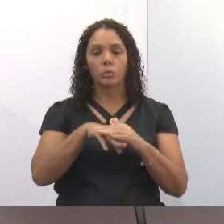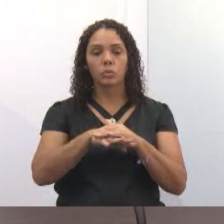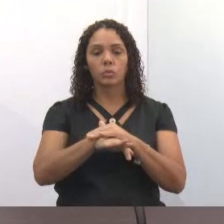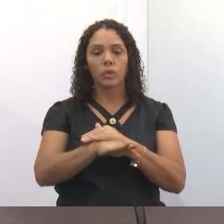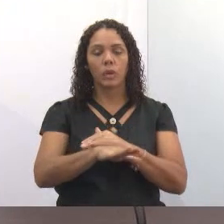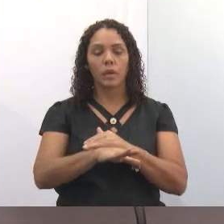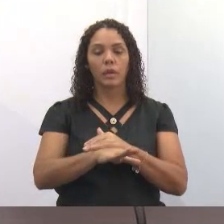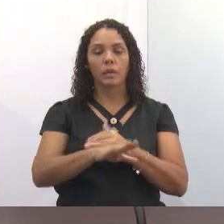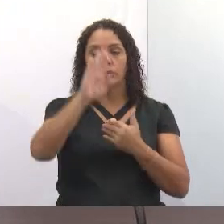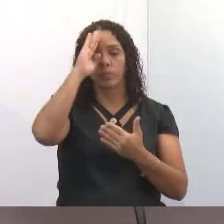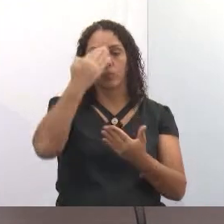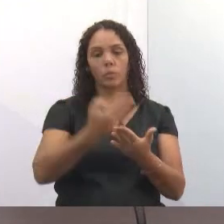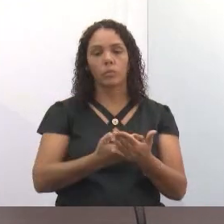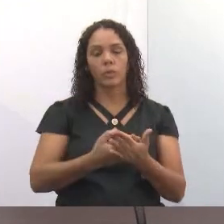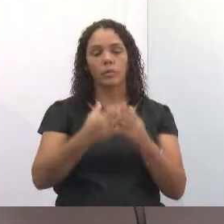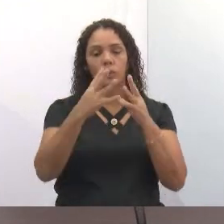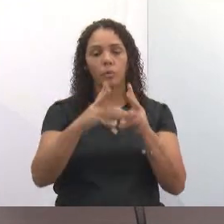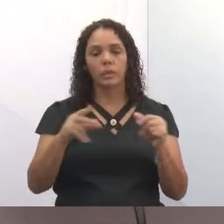e de alta qualidade.